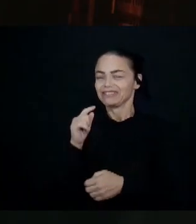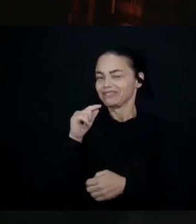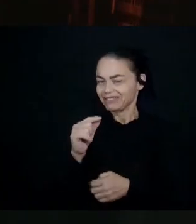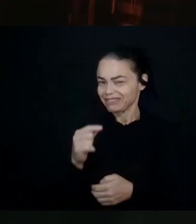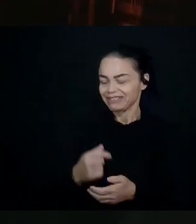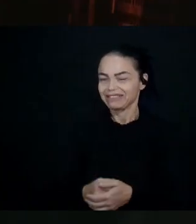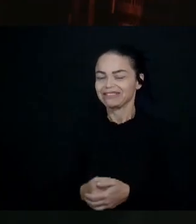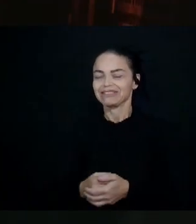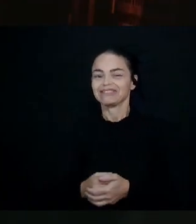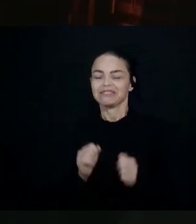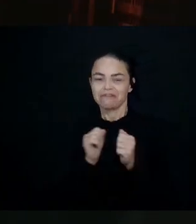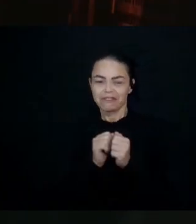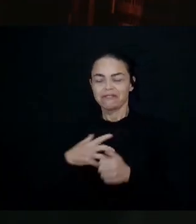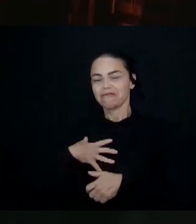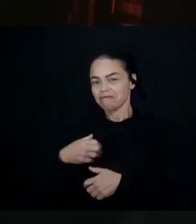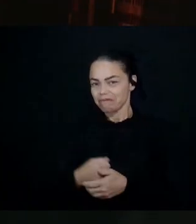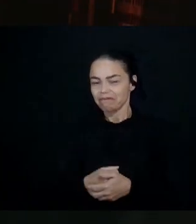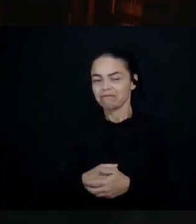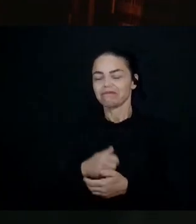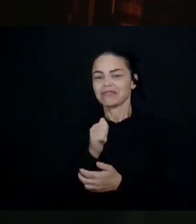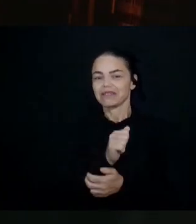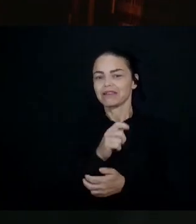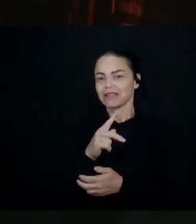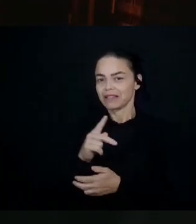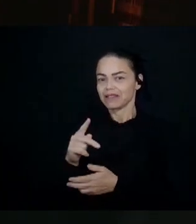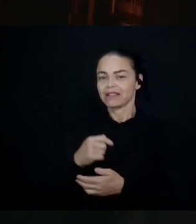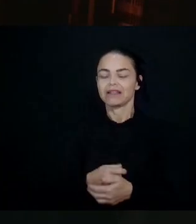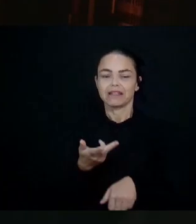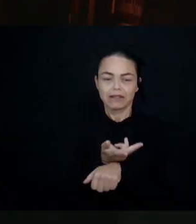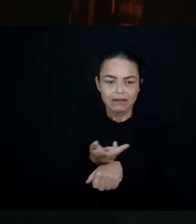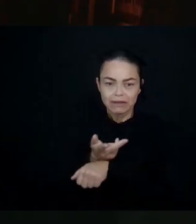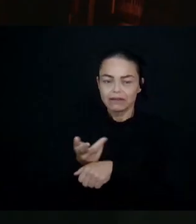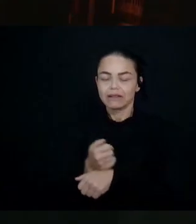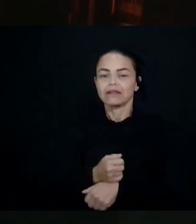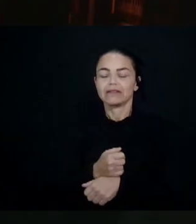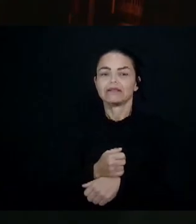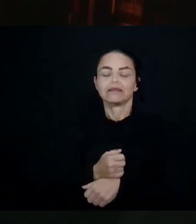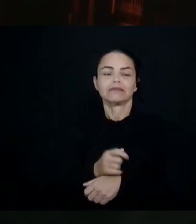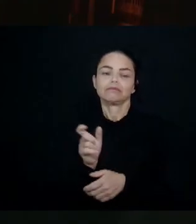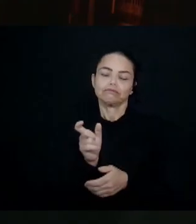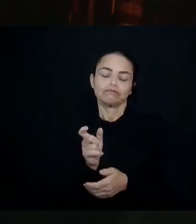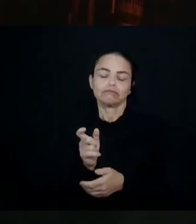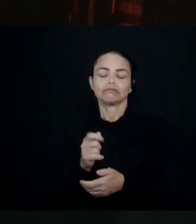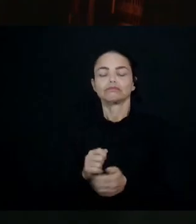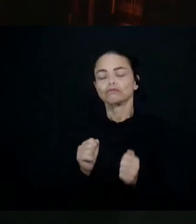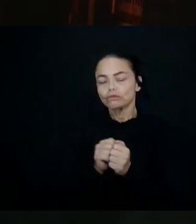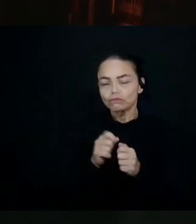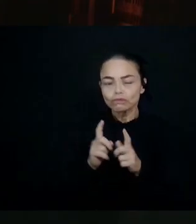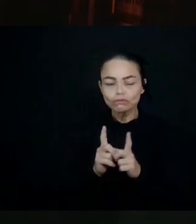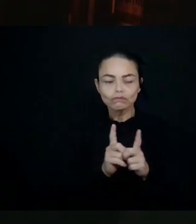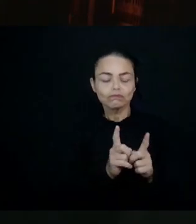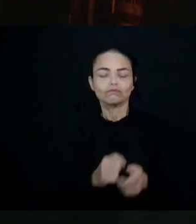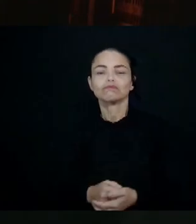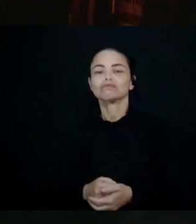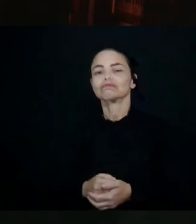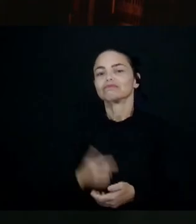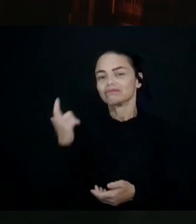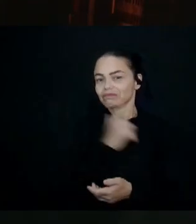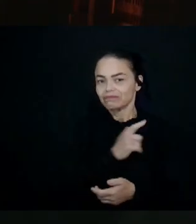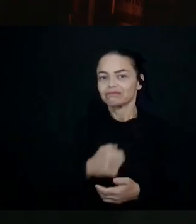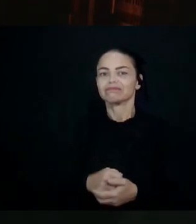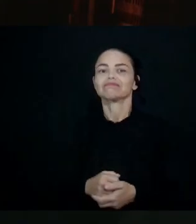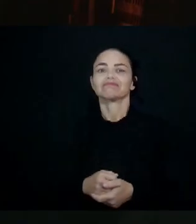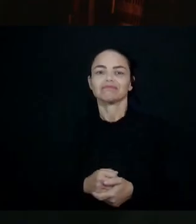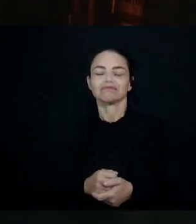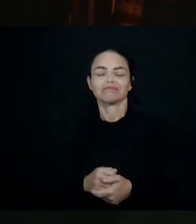fique com o seu filho no aplicativo, vá buscar as figurinhas junto, né, e aí a gente acho que consegue